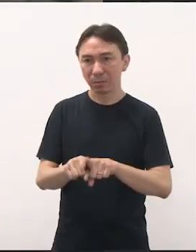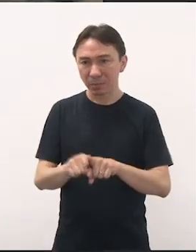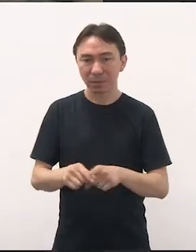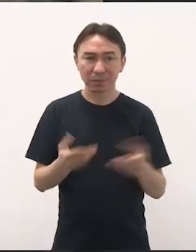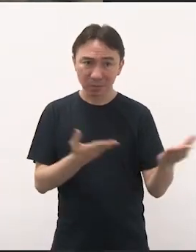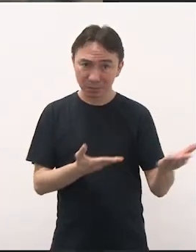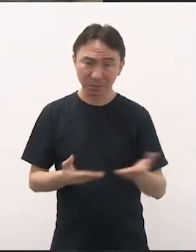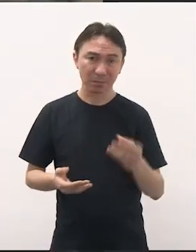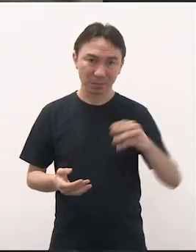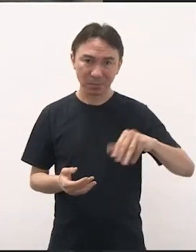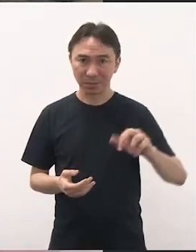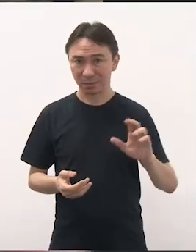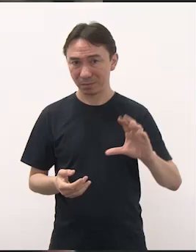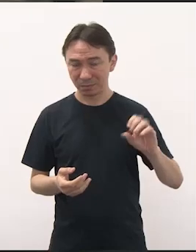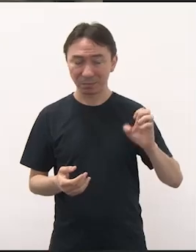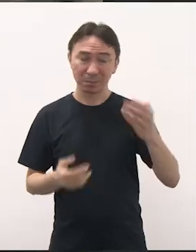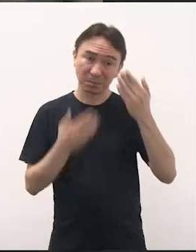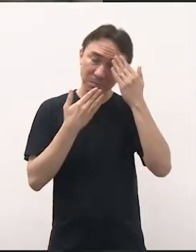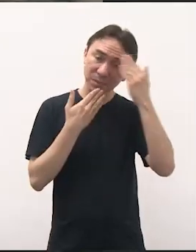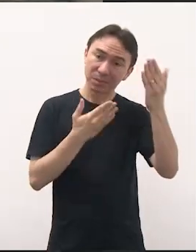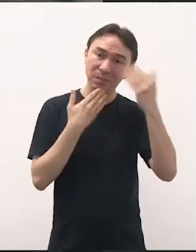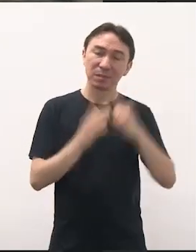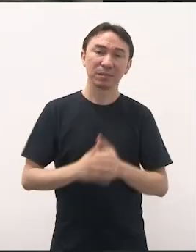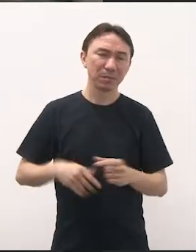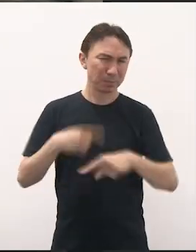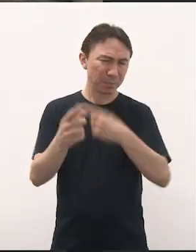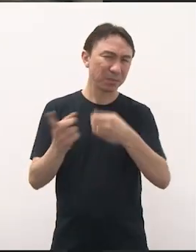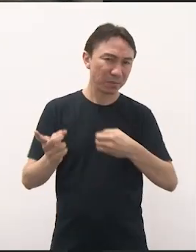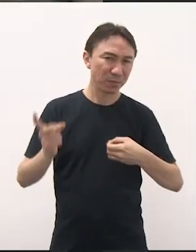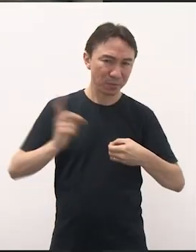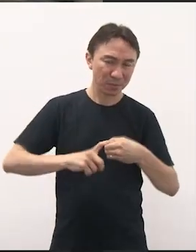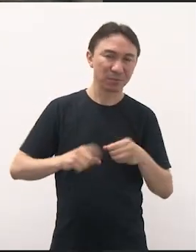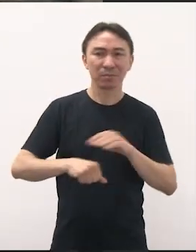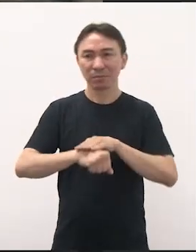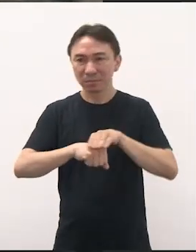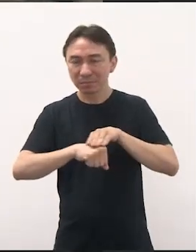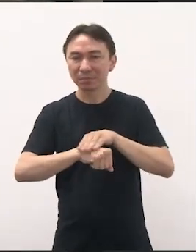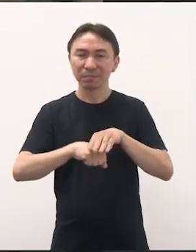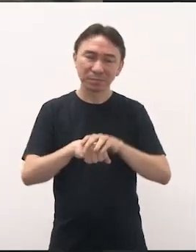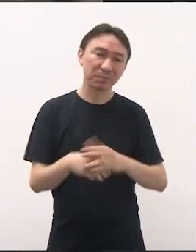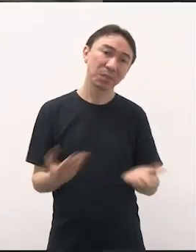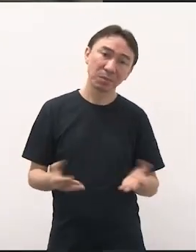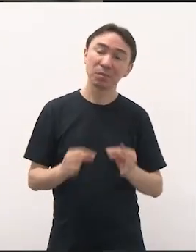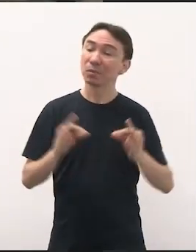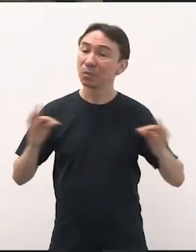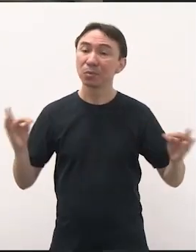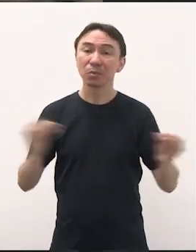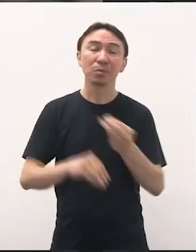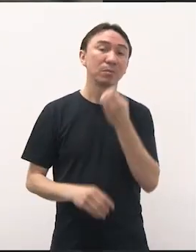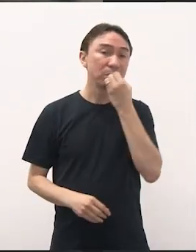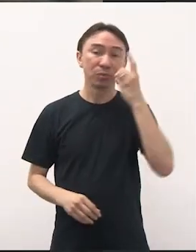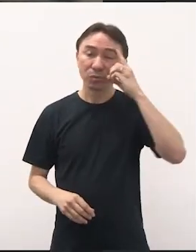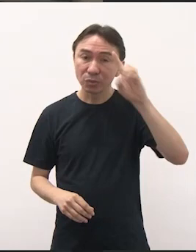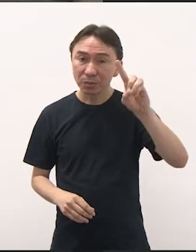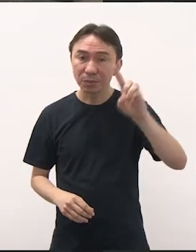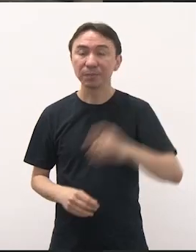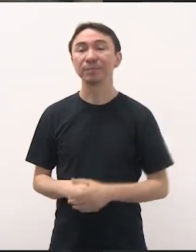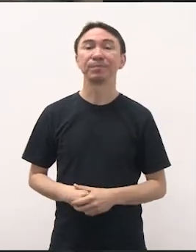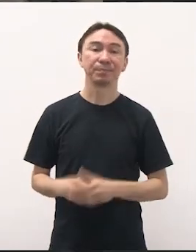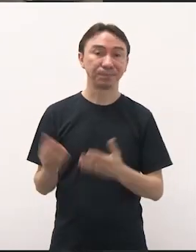disposição, daqui a pouco eu volto e a gente vai continuar conversando. Então, bom dia, Alcione, bom dia, Anderson, passo a palavra.